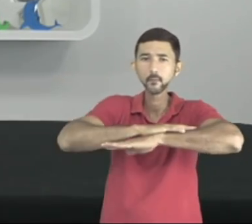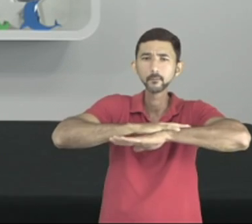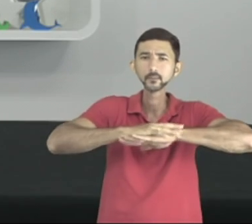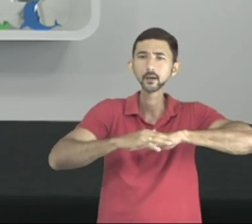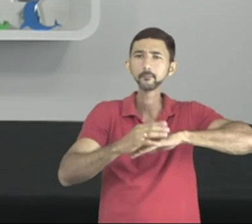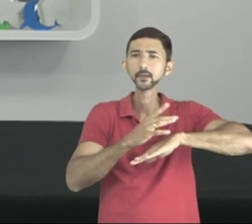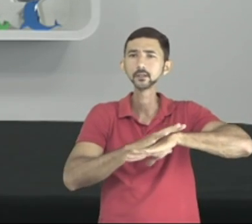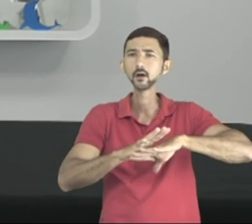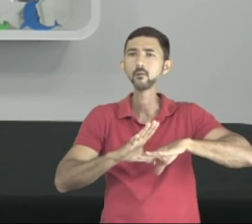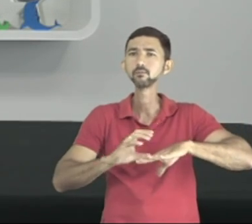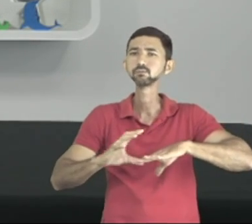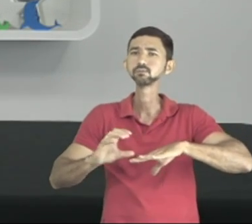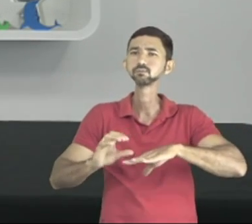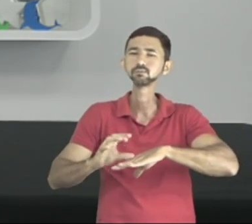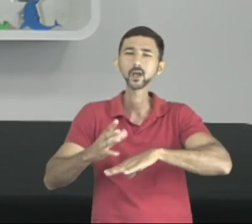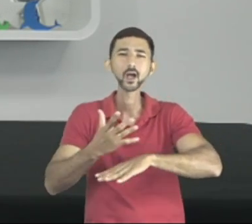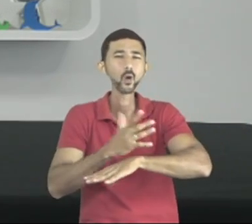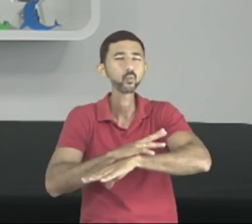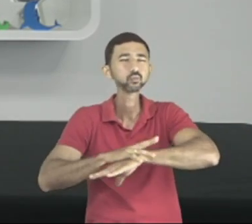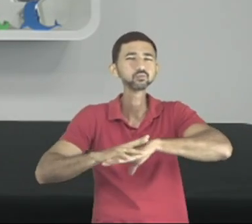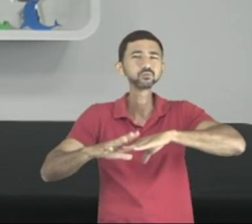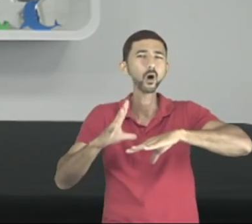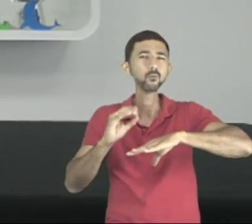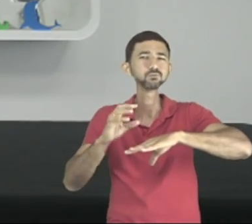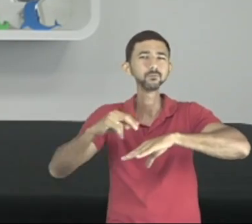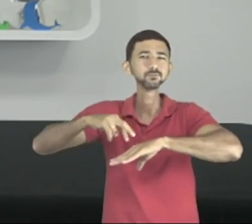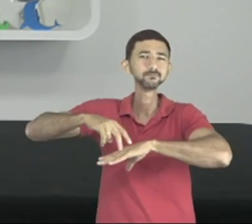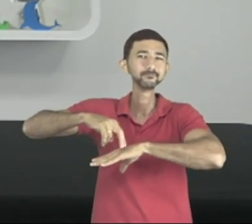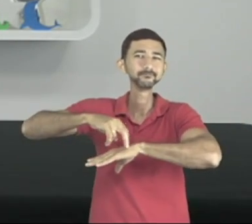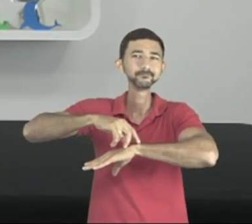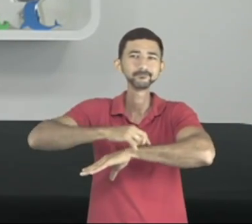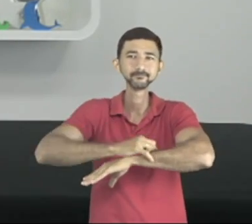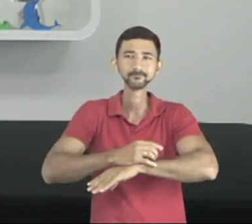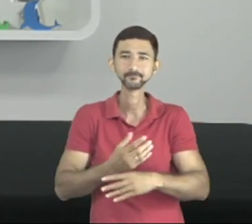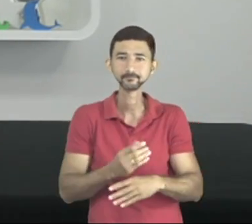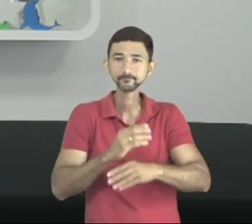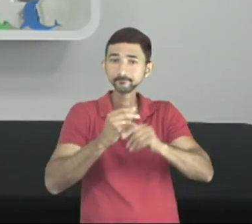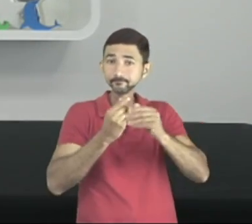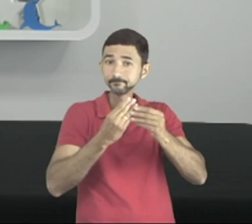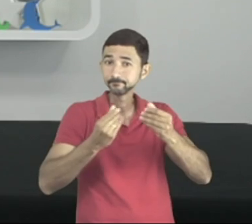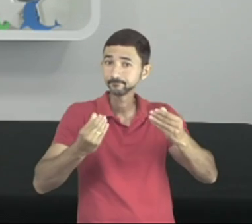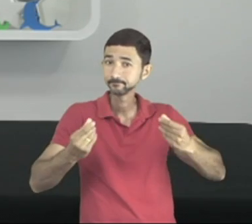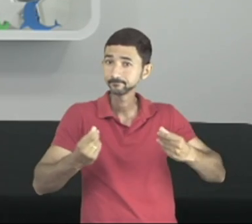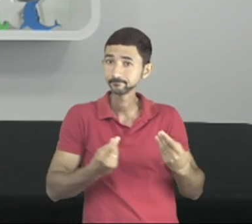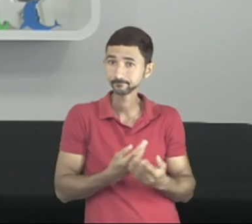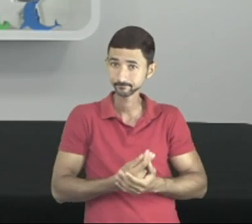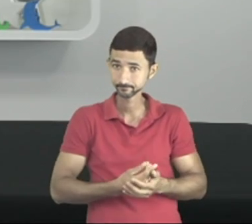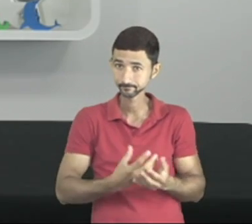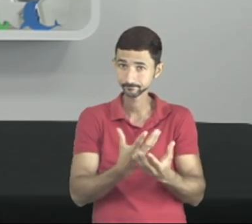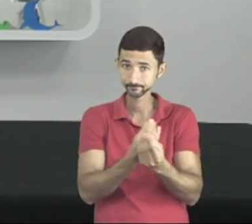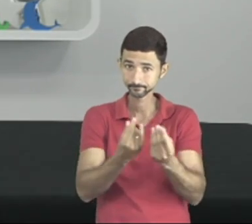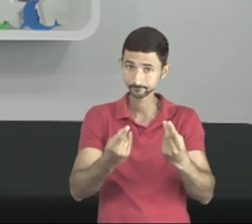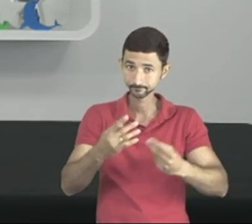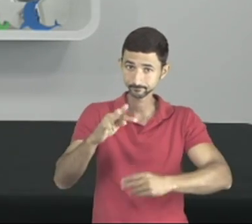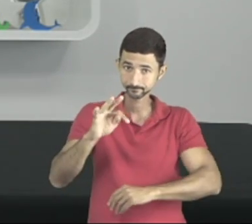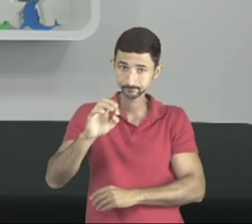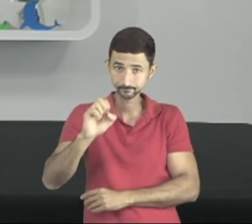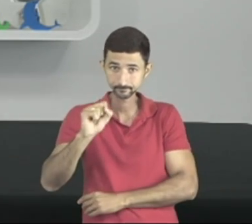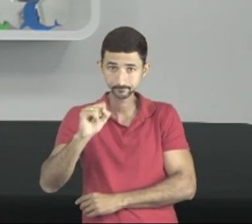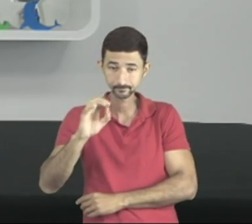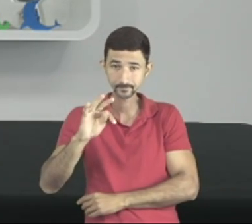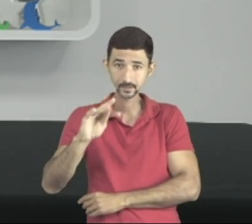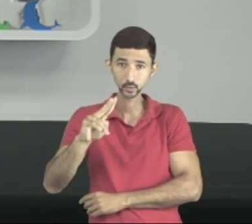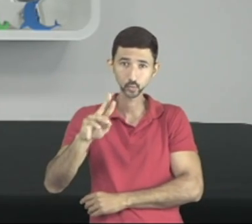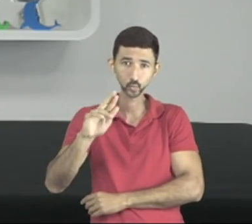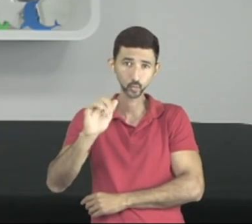tapete. Você diz assim, égua, tá macio esse tapete. Por que isso? A textura é tato, textura é tato,